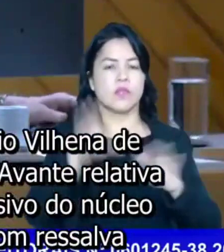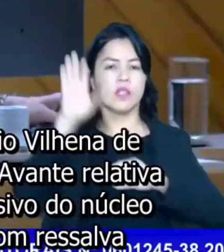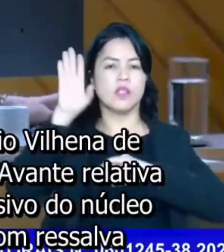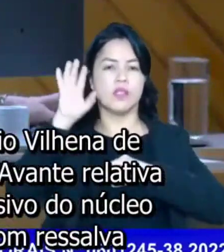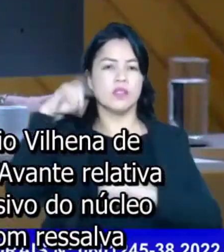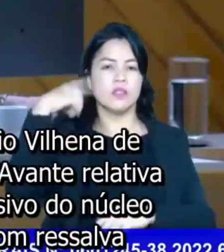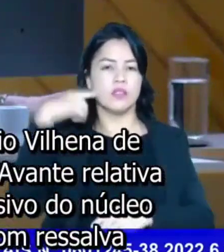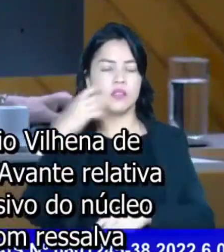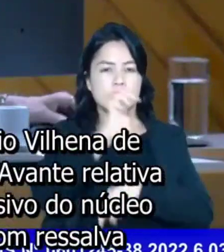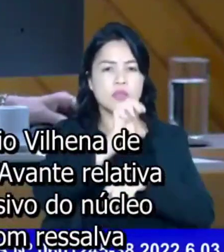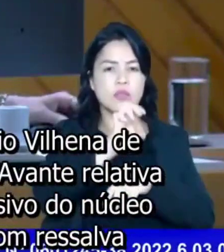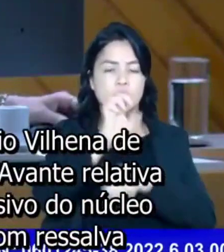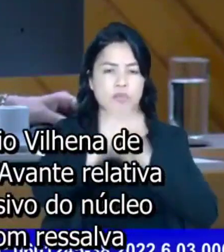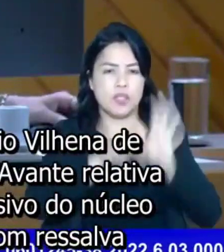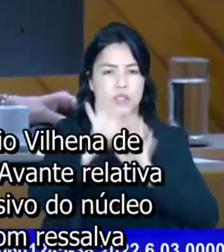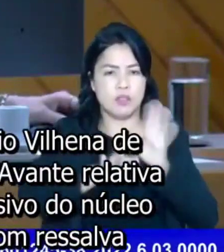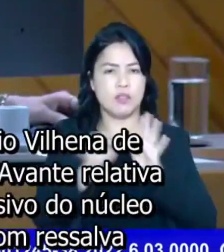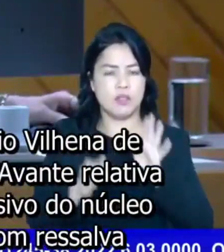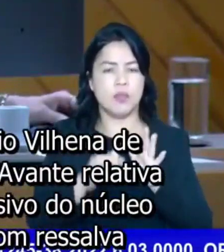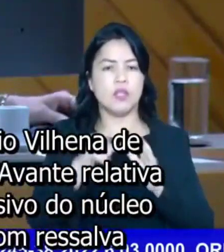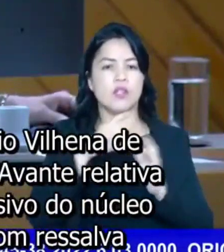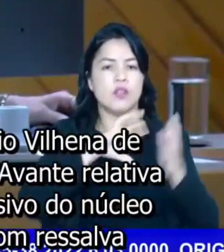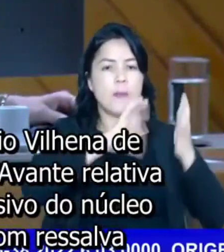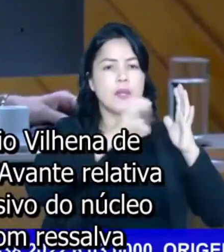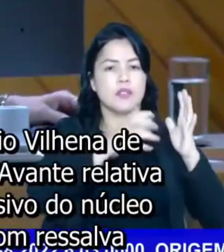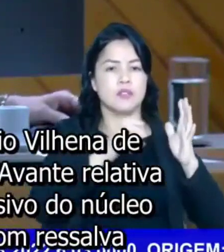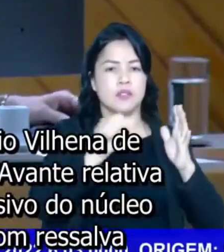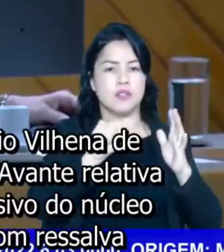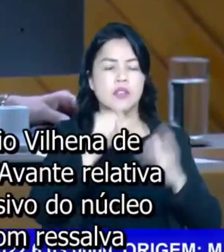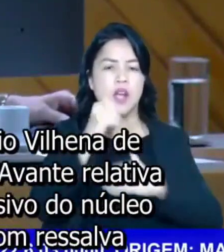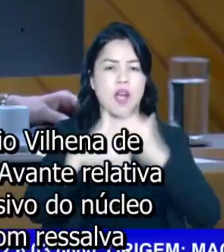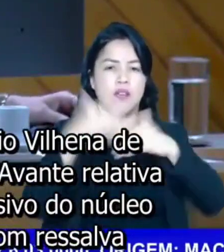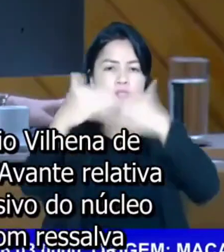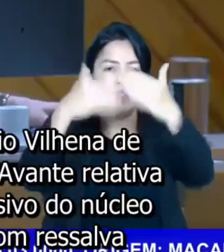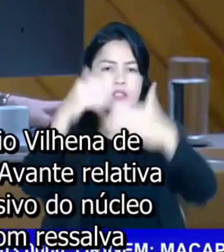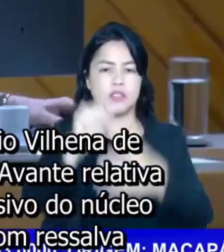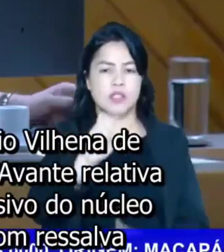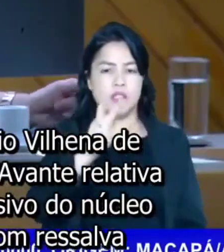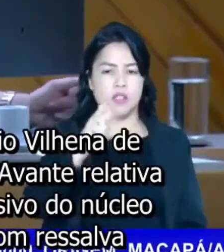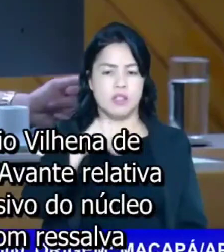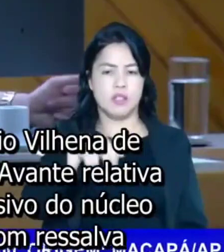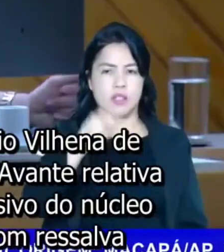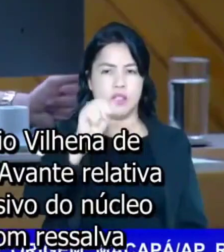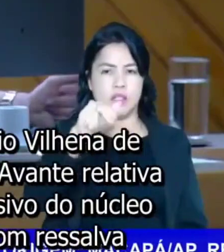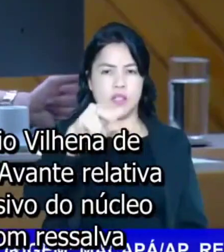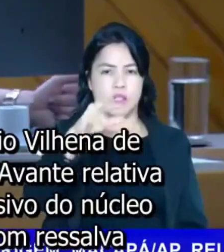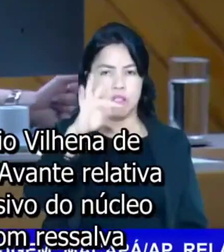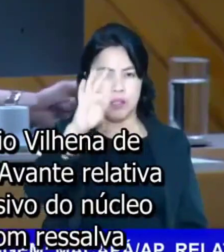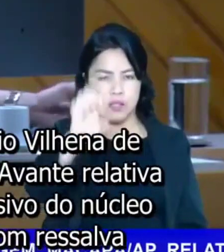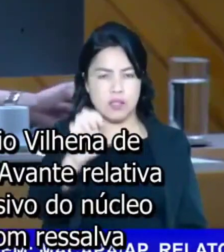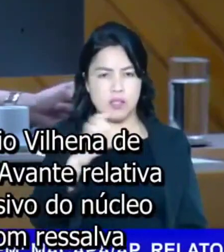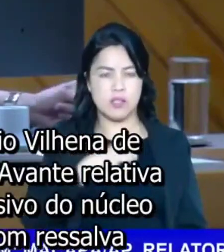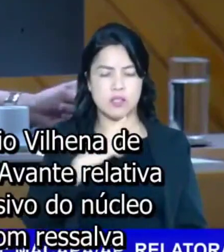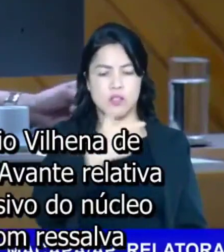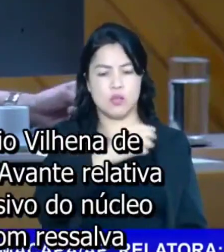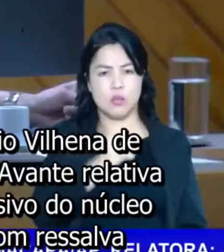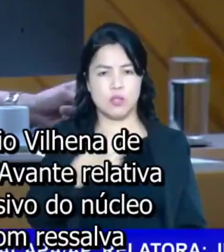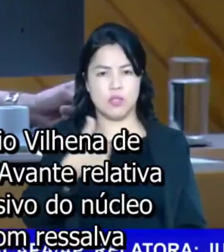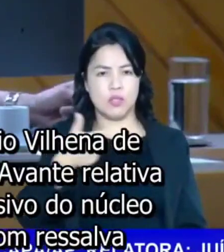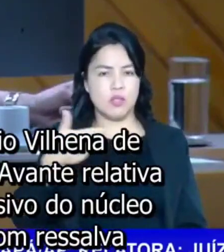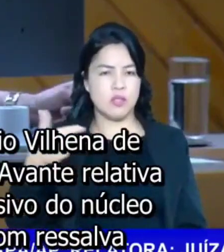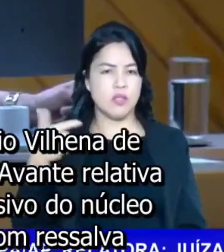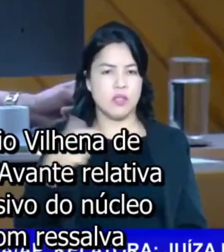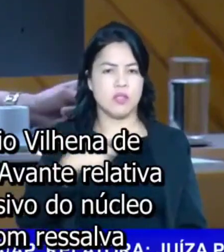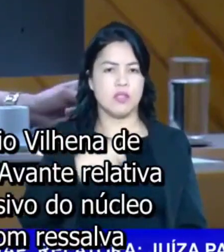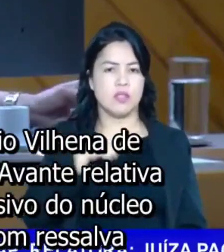doutora Paola, fazendo a leitura na tela de seu computador. 2022. O parecer conclusivo do núcleo